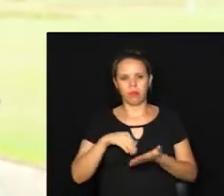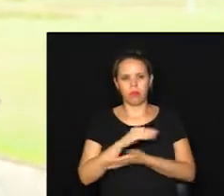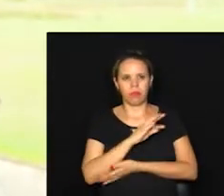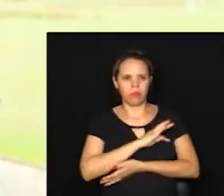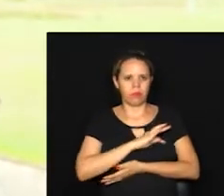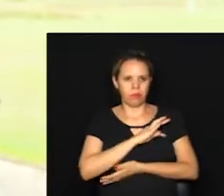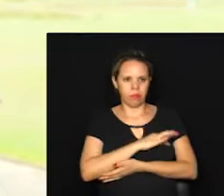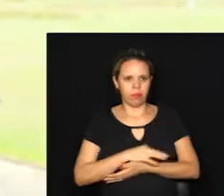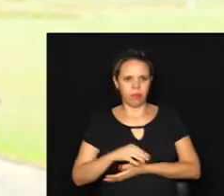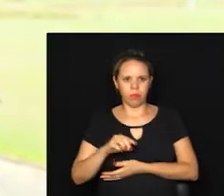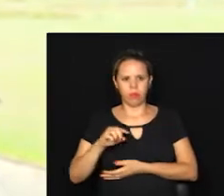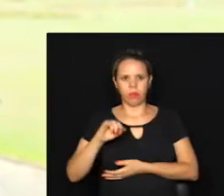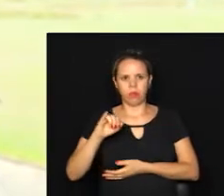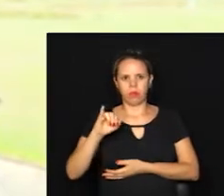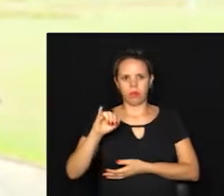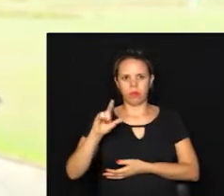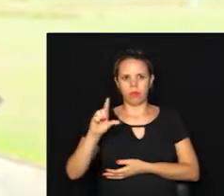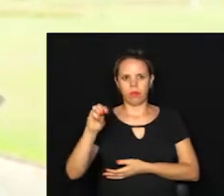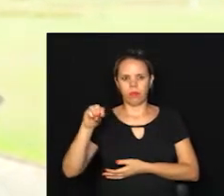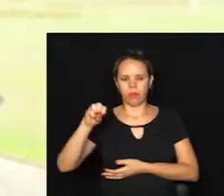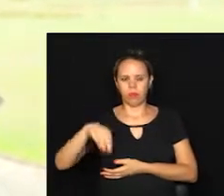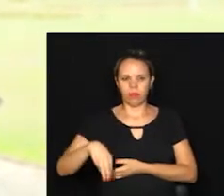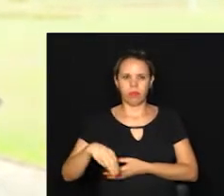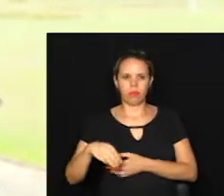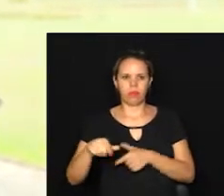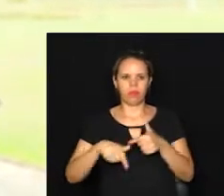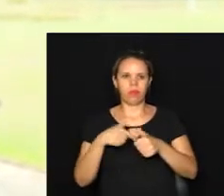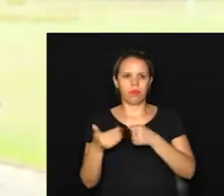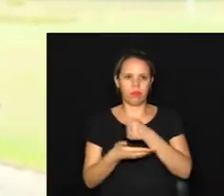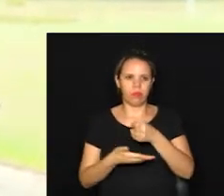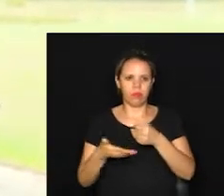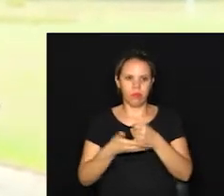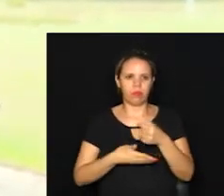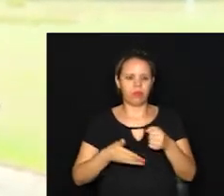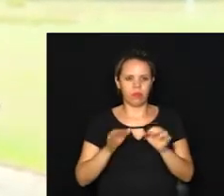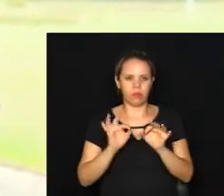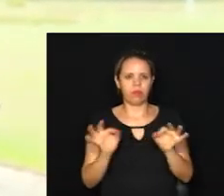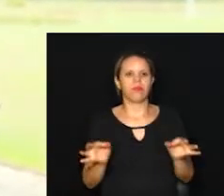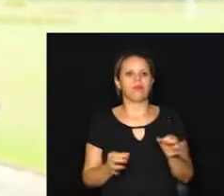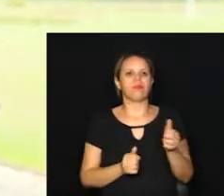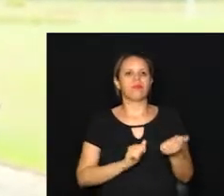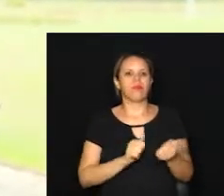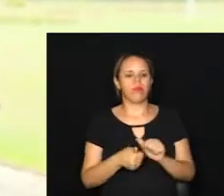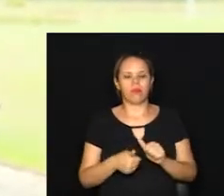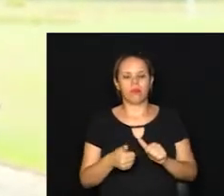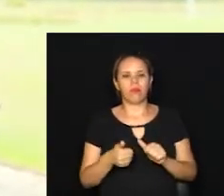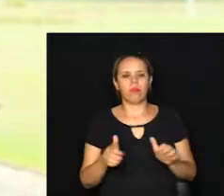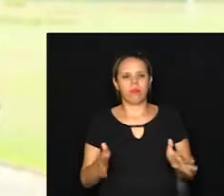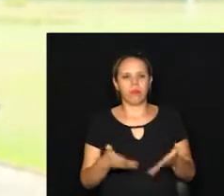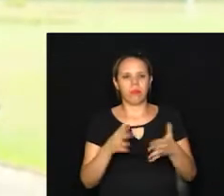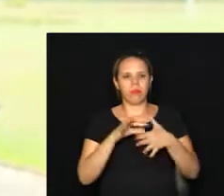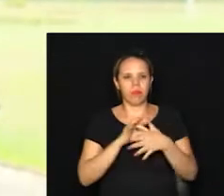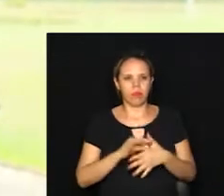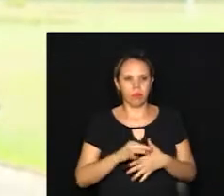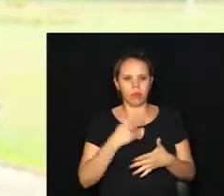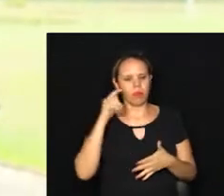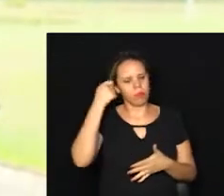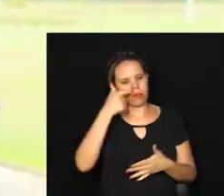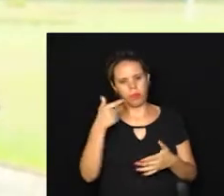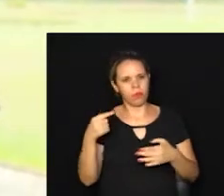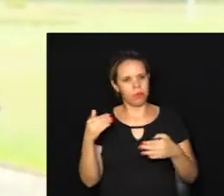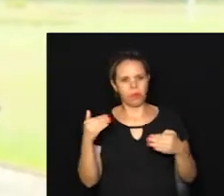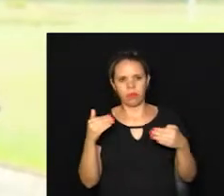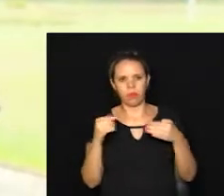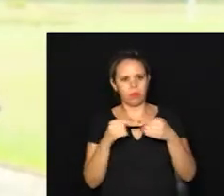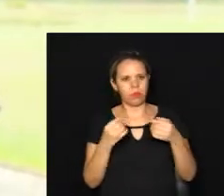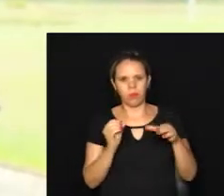e o Wilson Neri, que trabalhava nas categorias de base da Ponte, dirigiu a Ponte Preta num empate sem gols no Brinco de Ouro